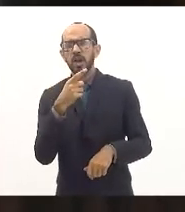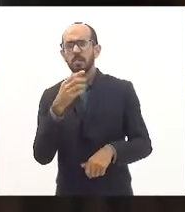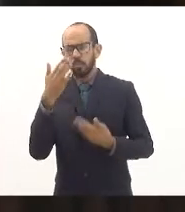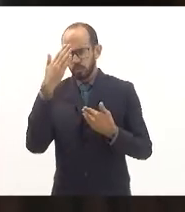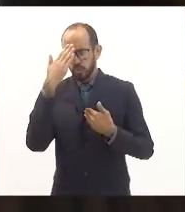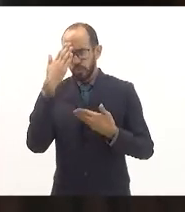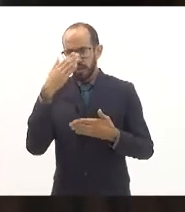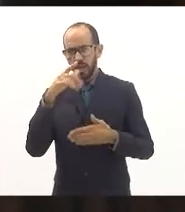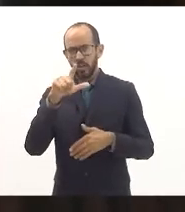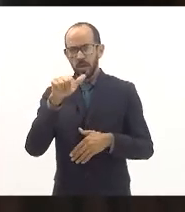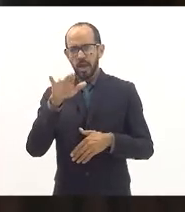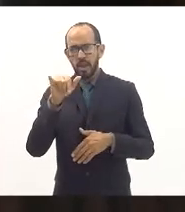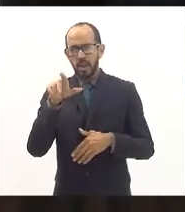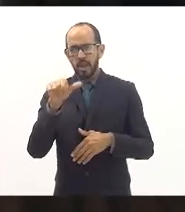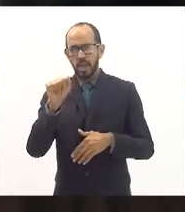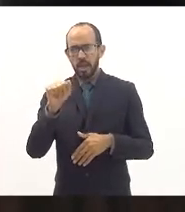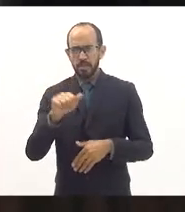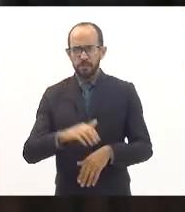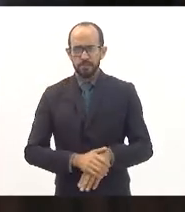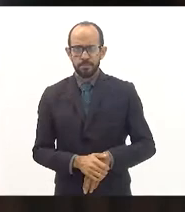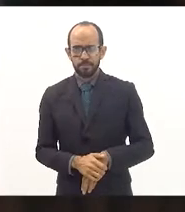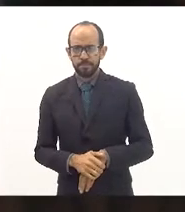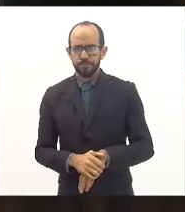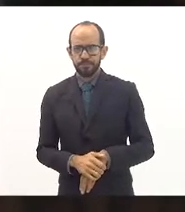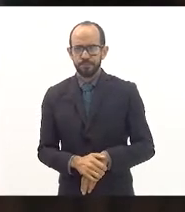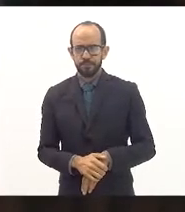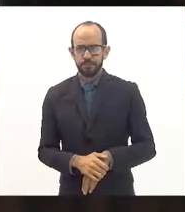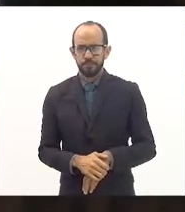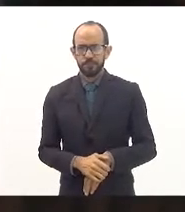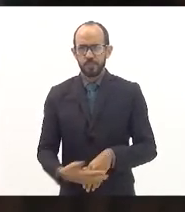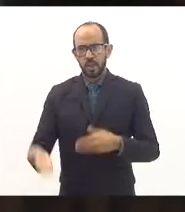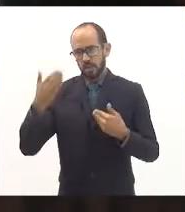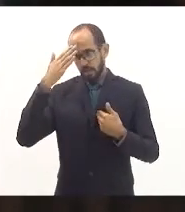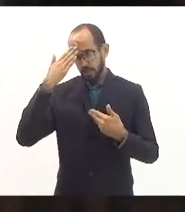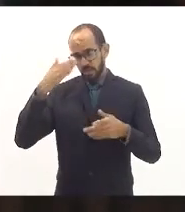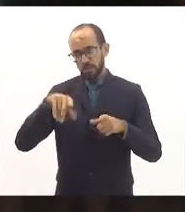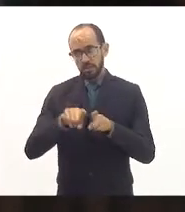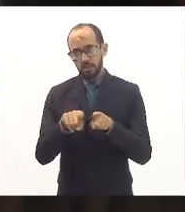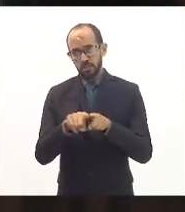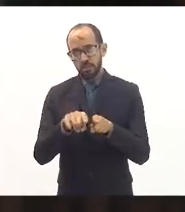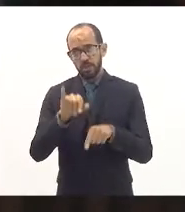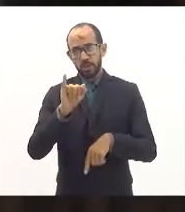Laila. Obrigada. Quero agradecer o nosso queridíssimo Evanir dos